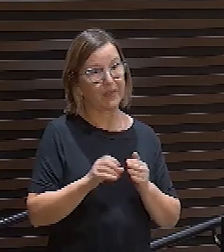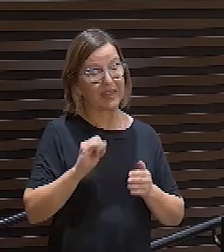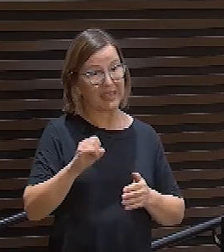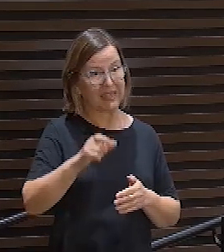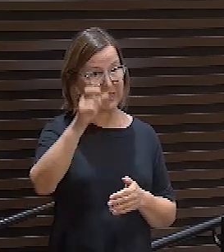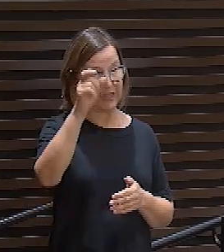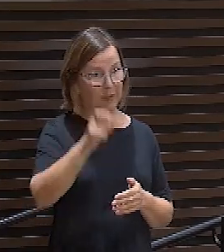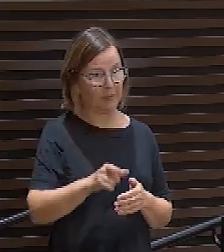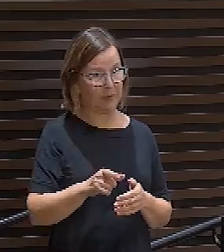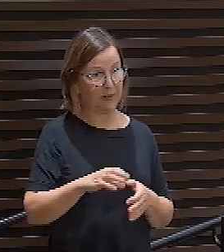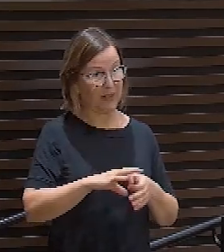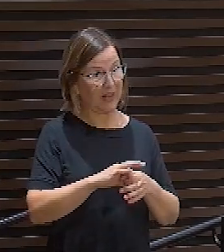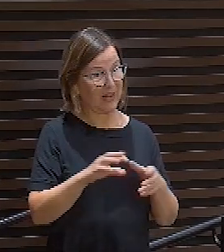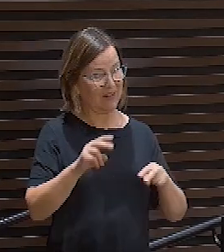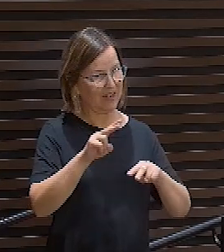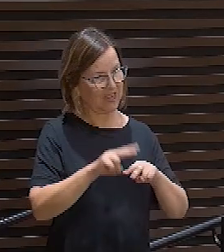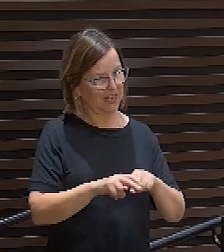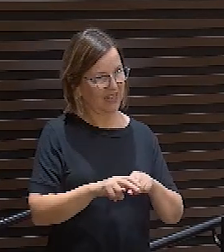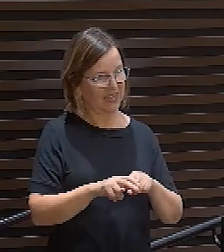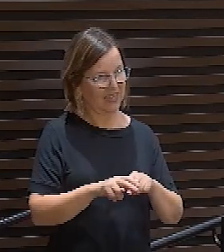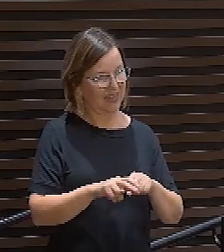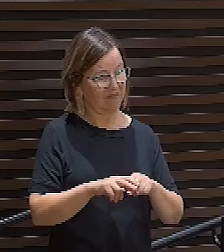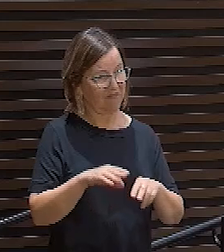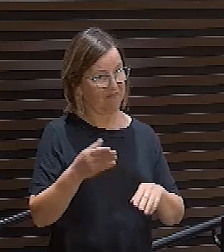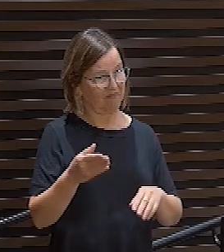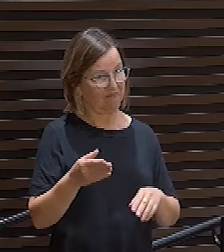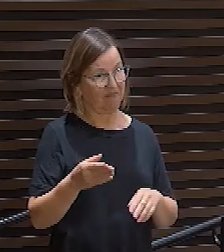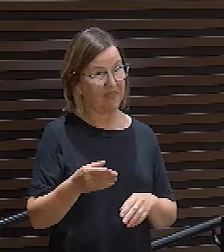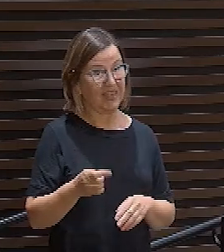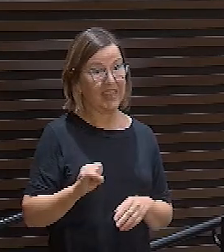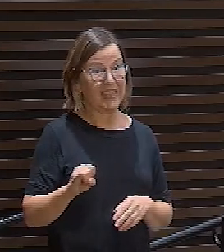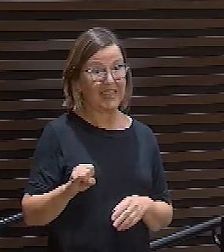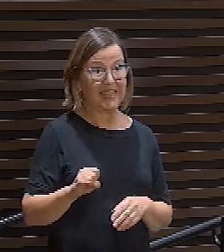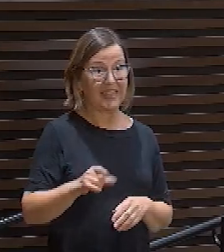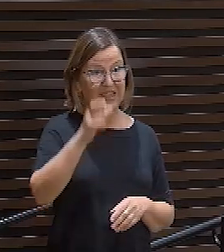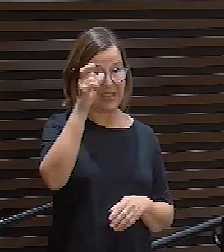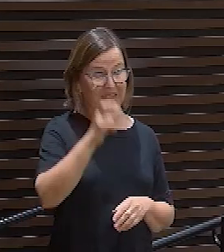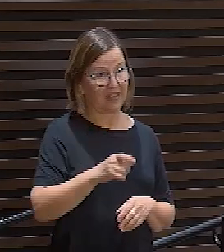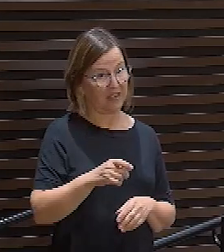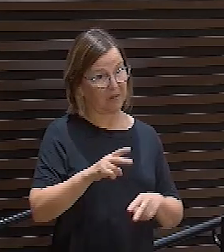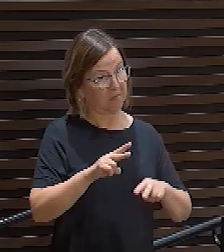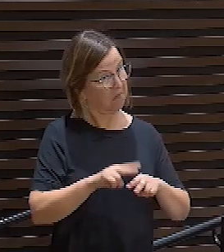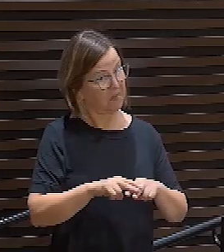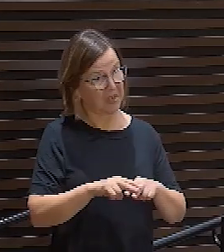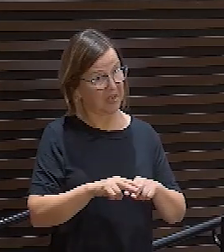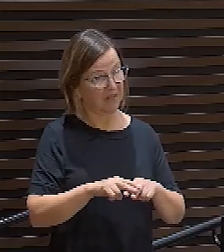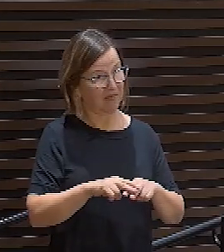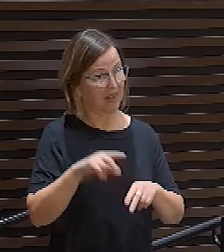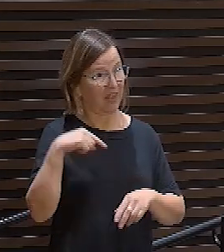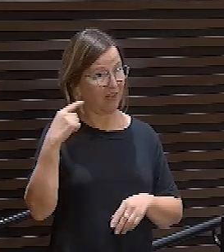é o cliente. Se o cliente for preso, é o cliente. O advogado não, o advogado está fora.